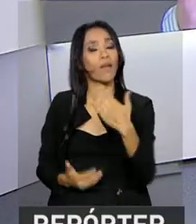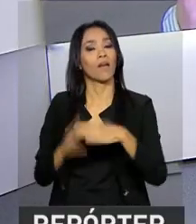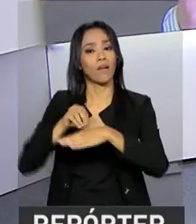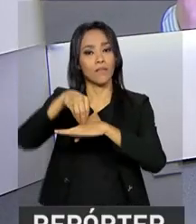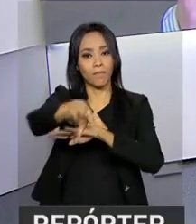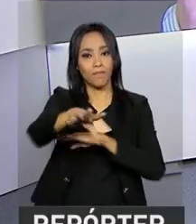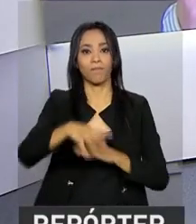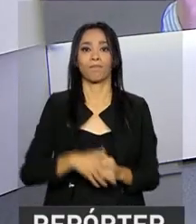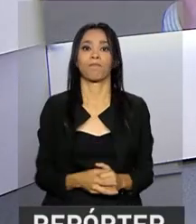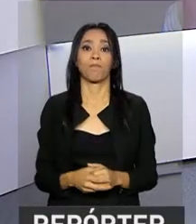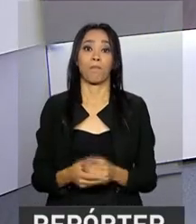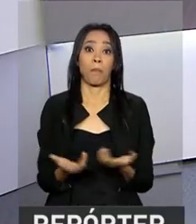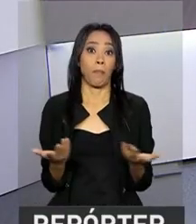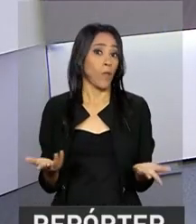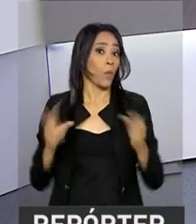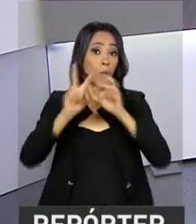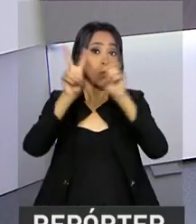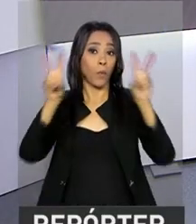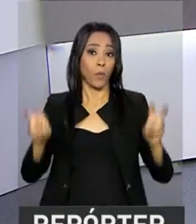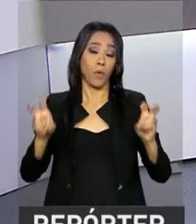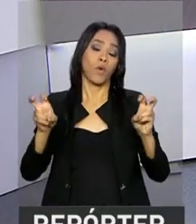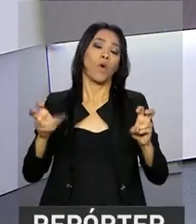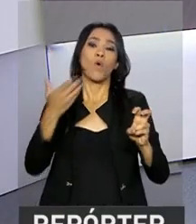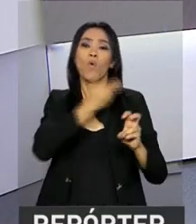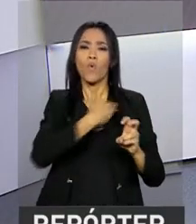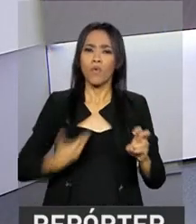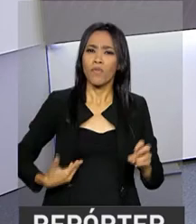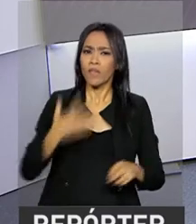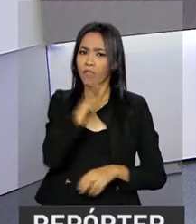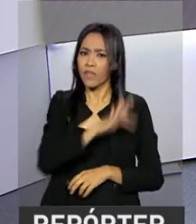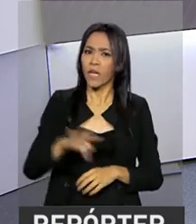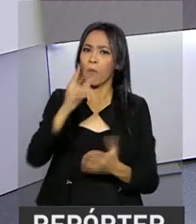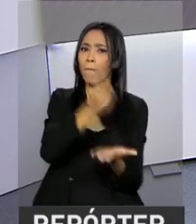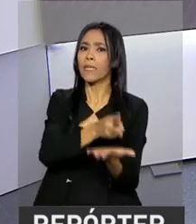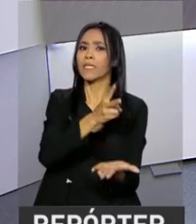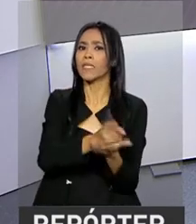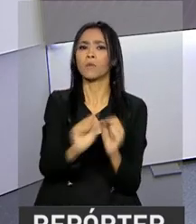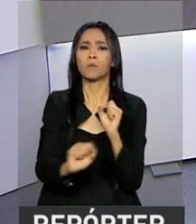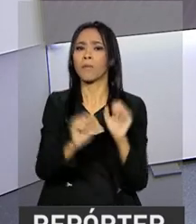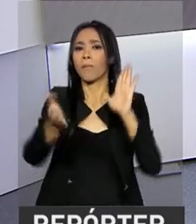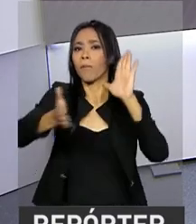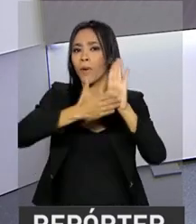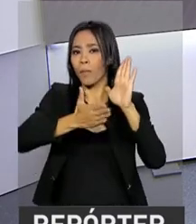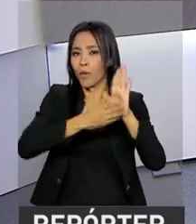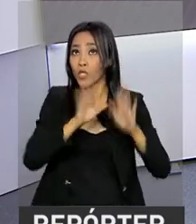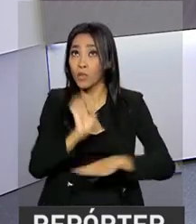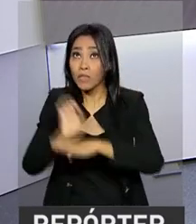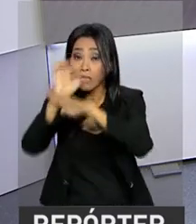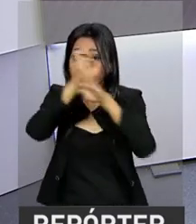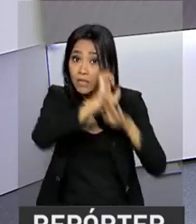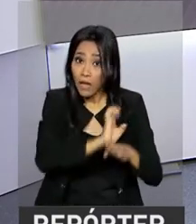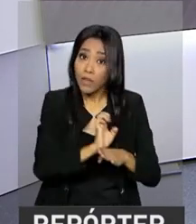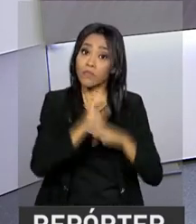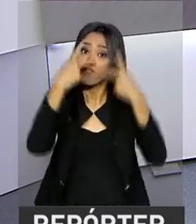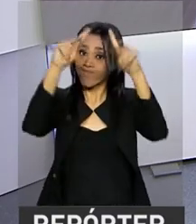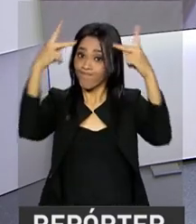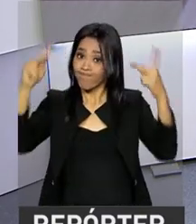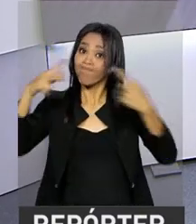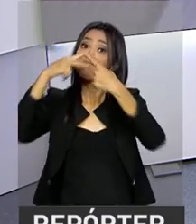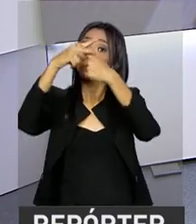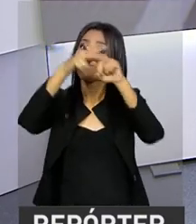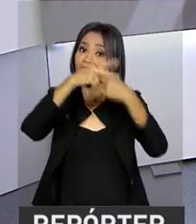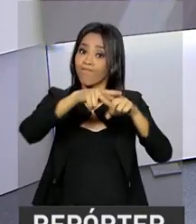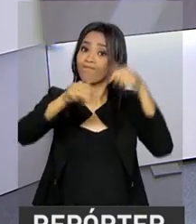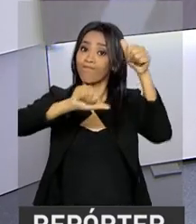informações falando sobre reforma o governo federal mantém a proposta de os estados reformarem a